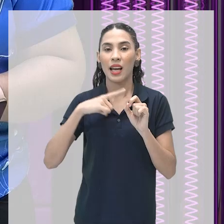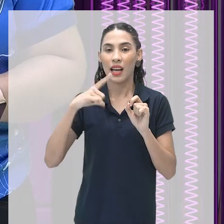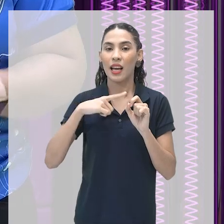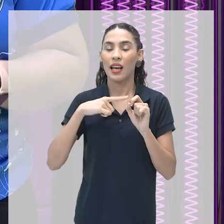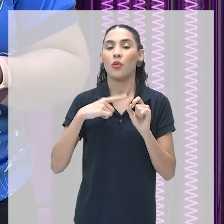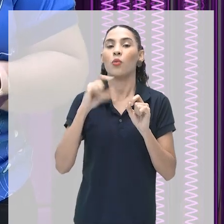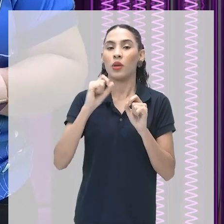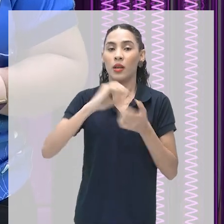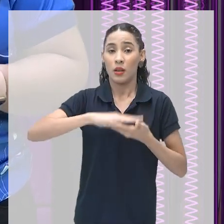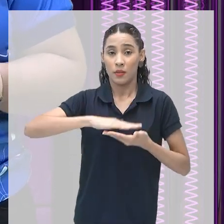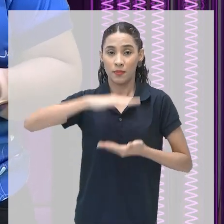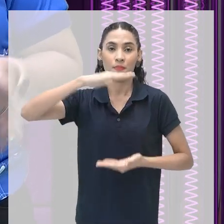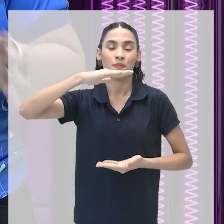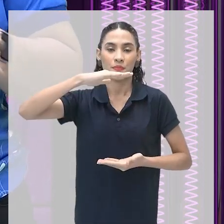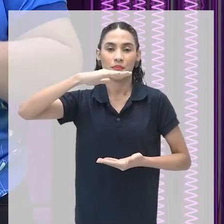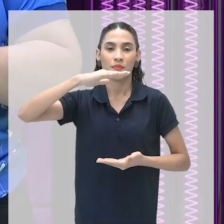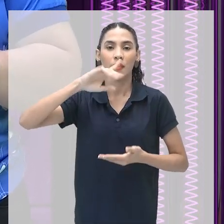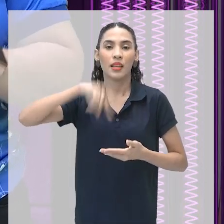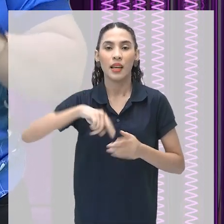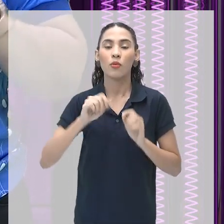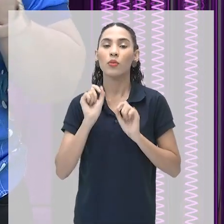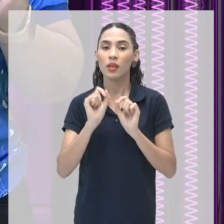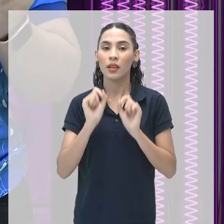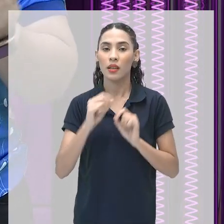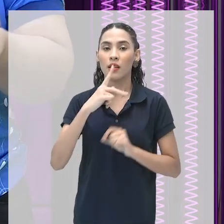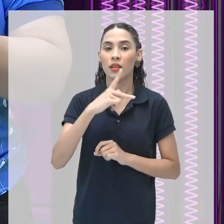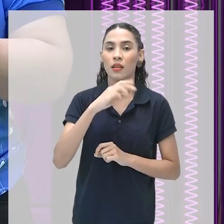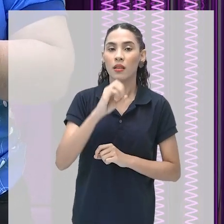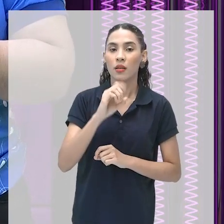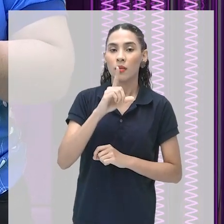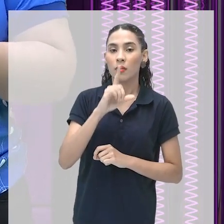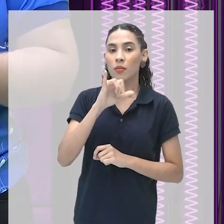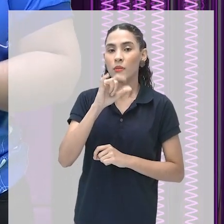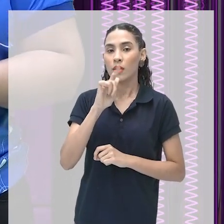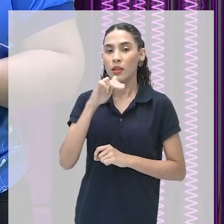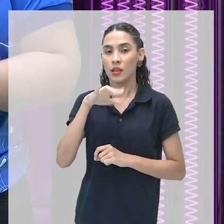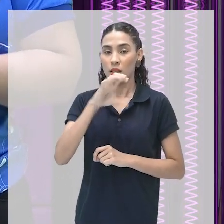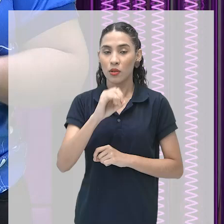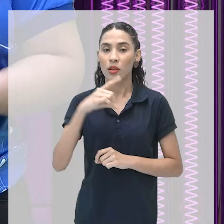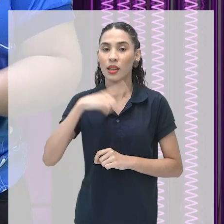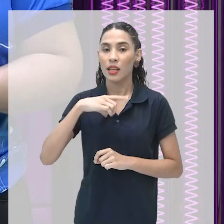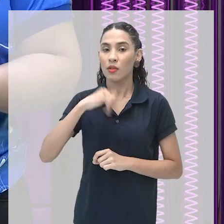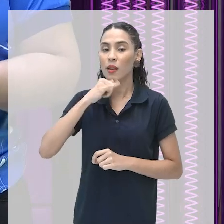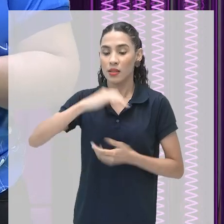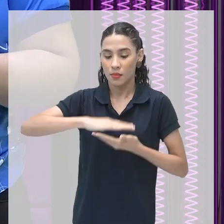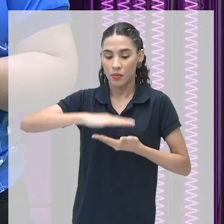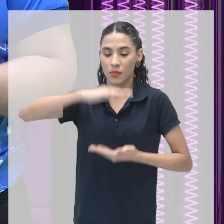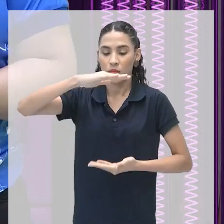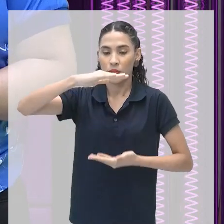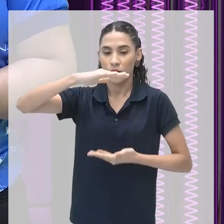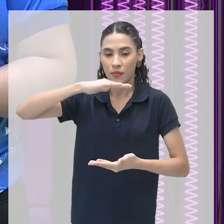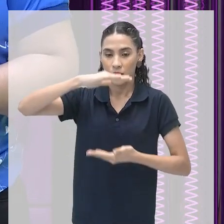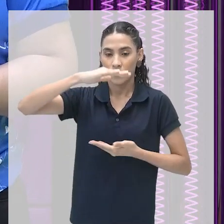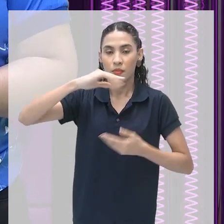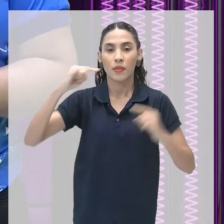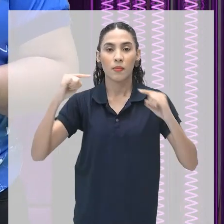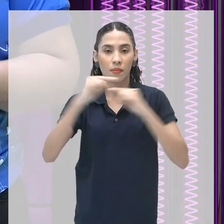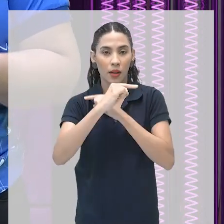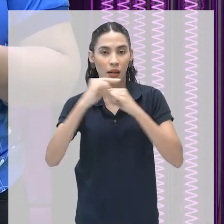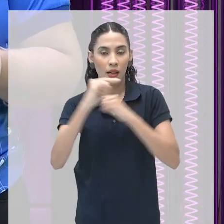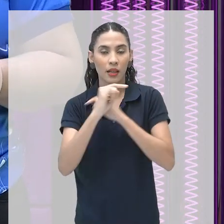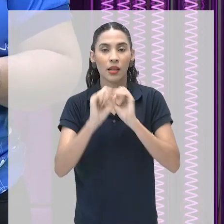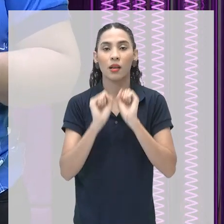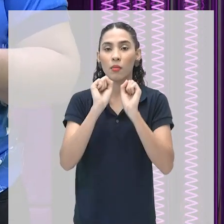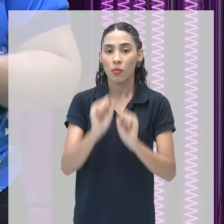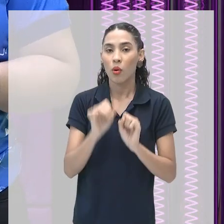formato aí de um prisma, né? Que são polígonos com faces retangulares e as suas bases, elas são paralelas e aí elas